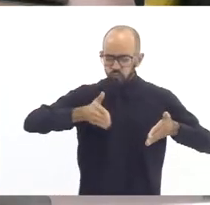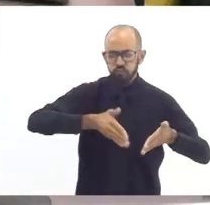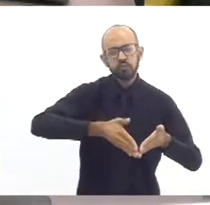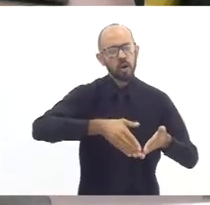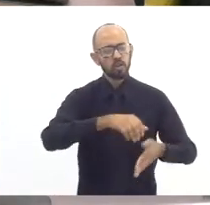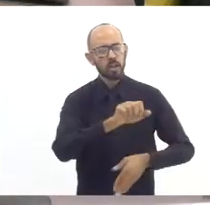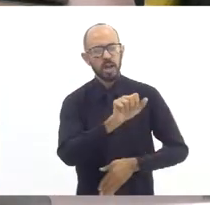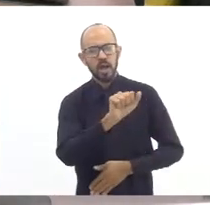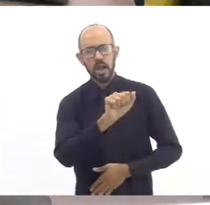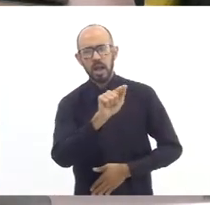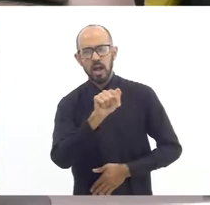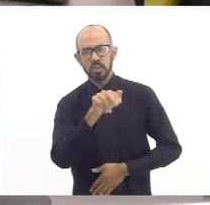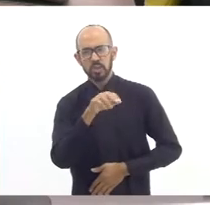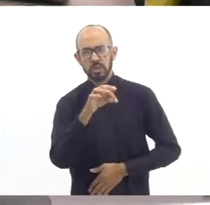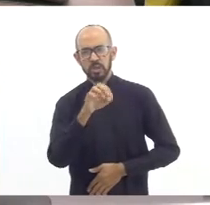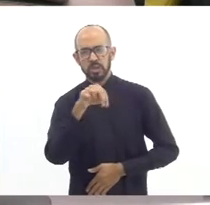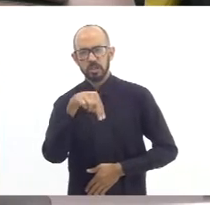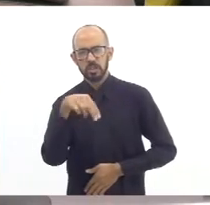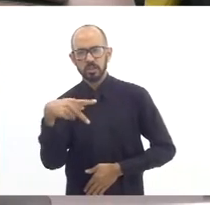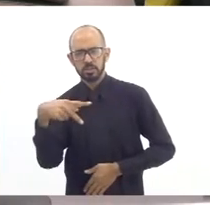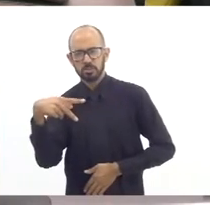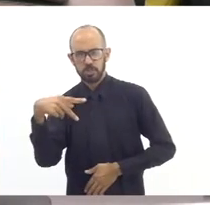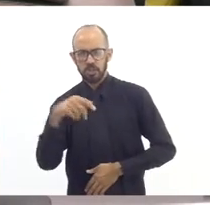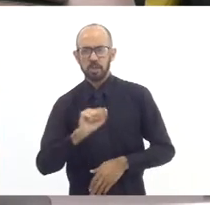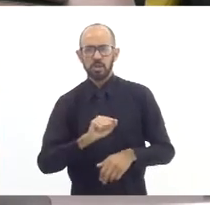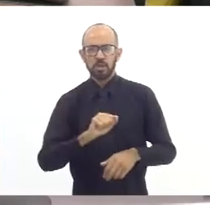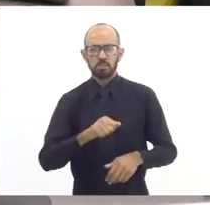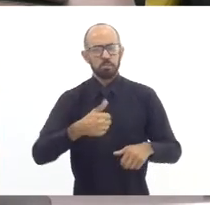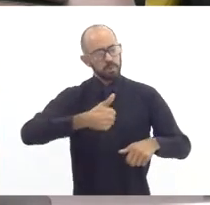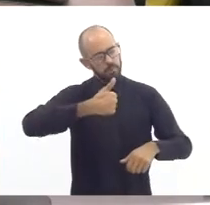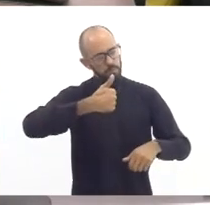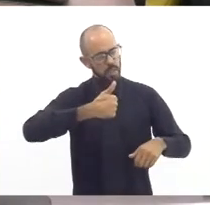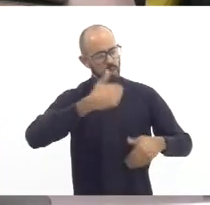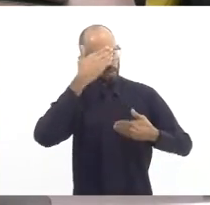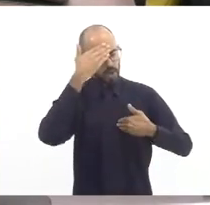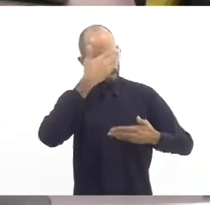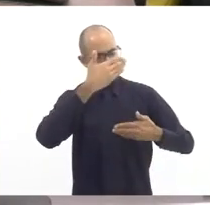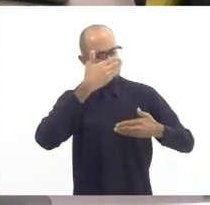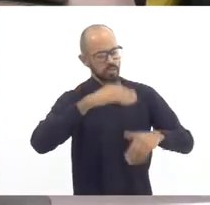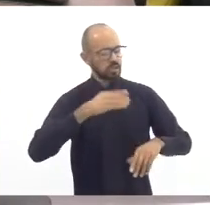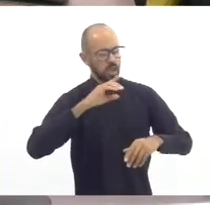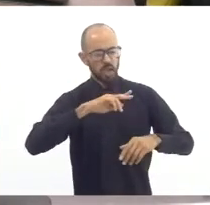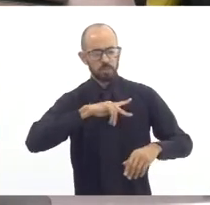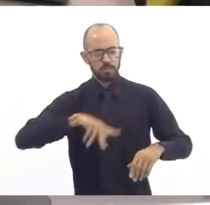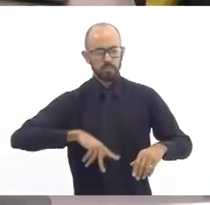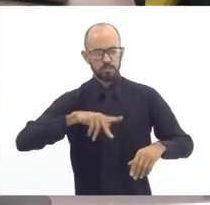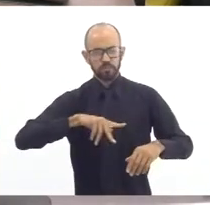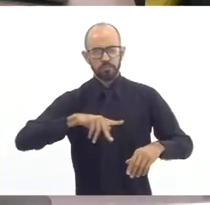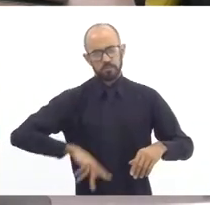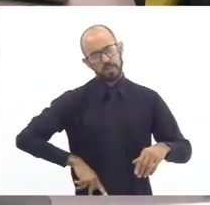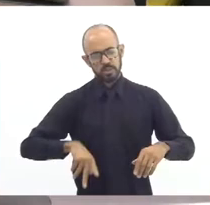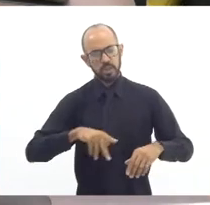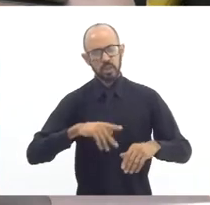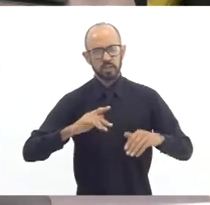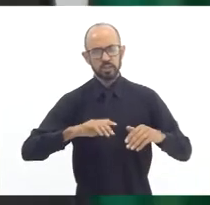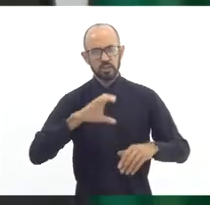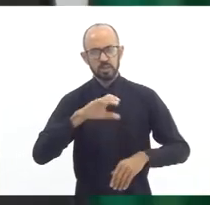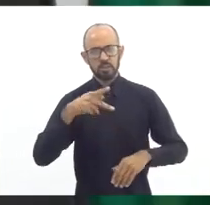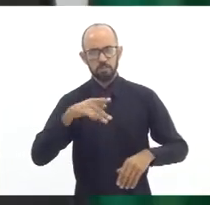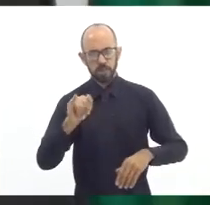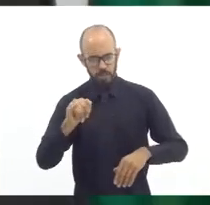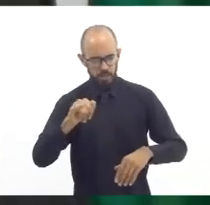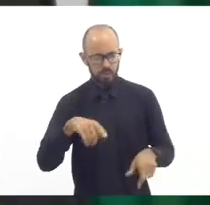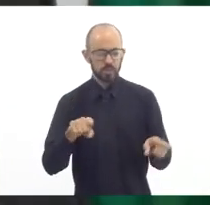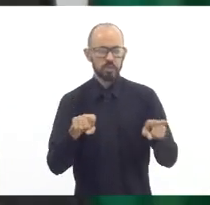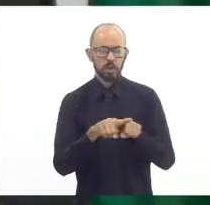gestão. Primeiro, eu quero saudar aqui a deputada Lucinha e todos os componentes aqui, meus companheiros da CPI,